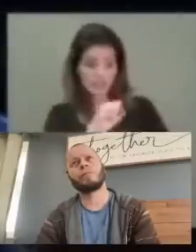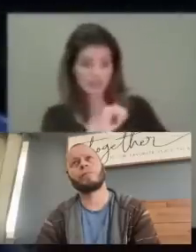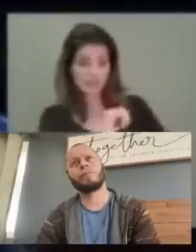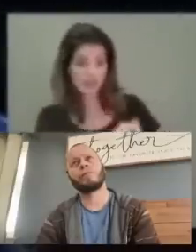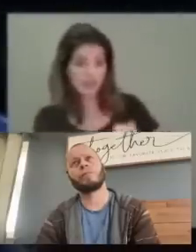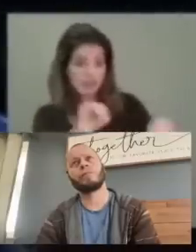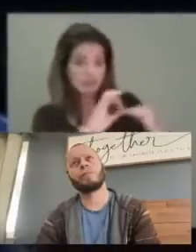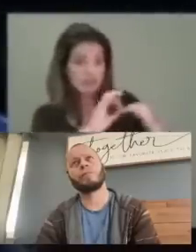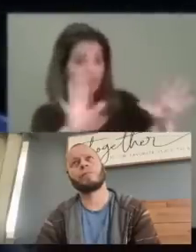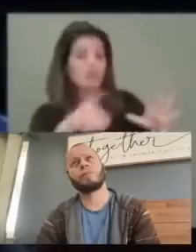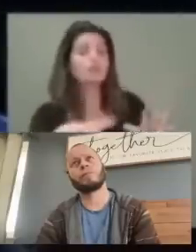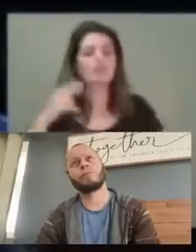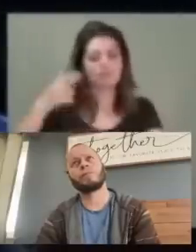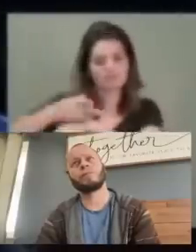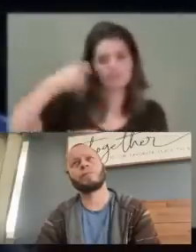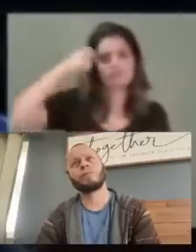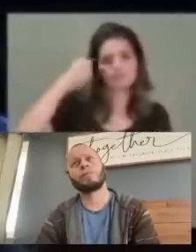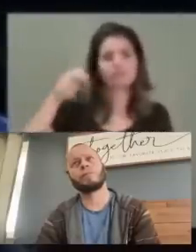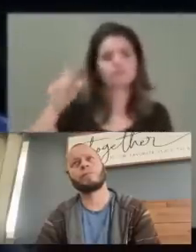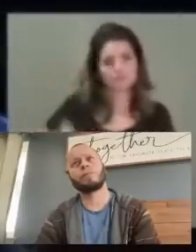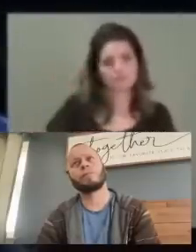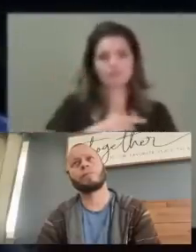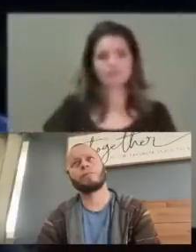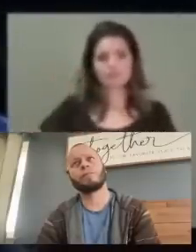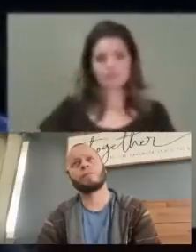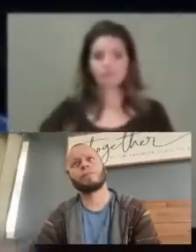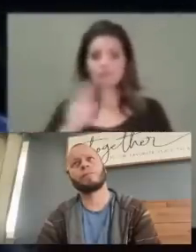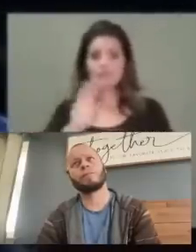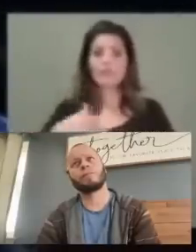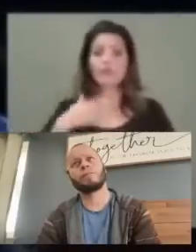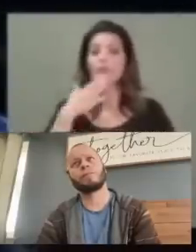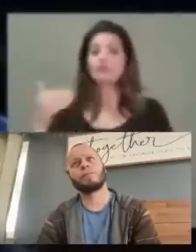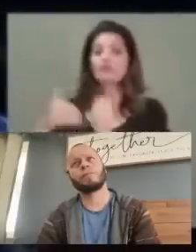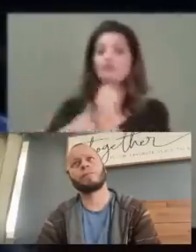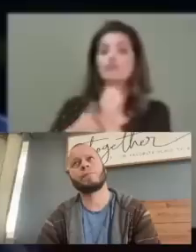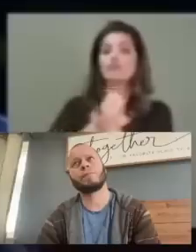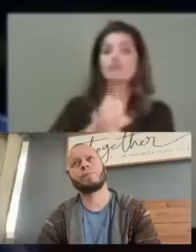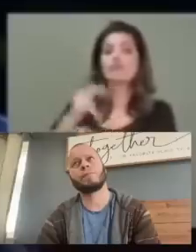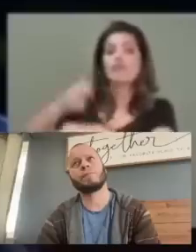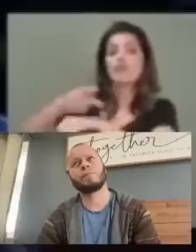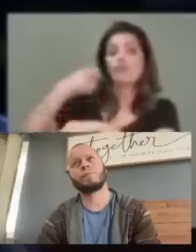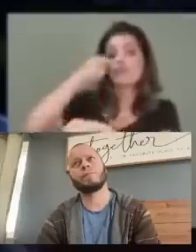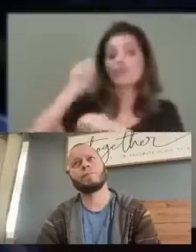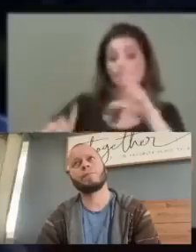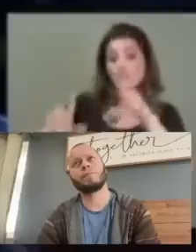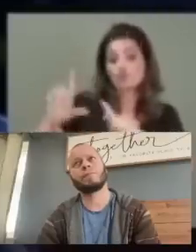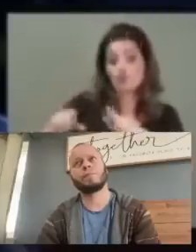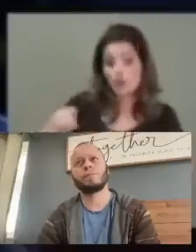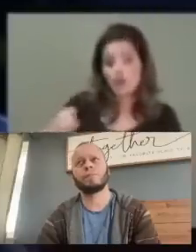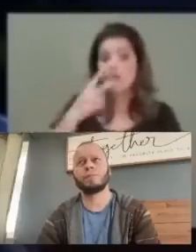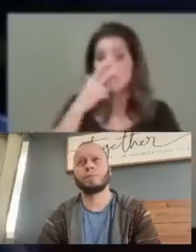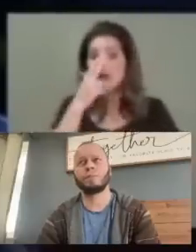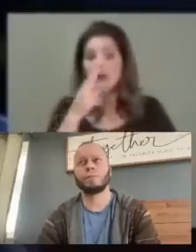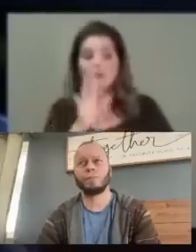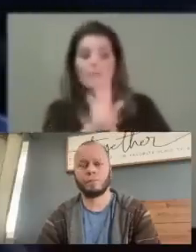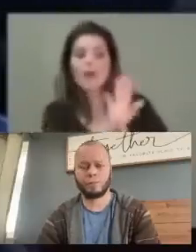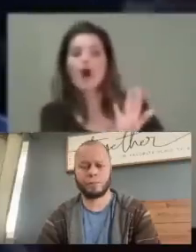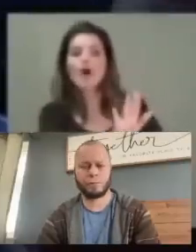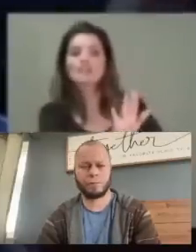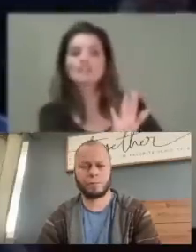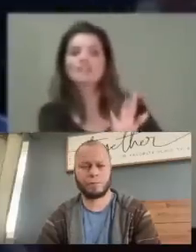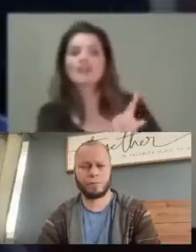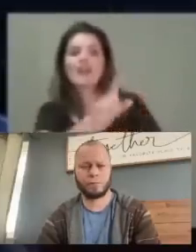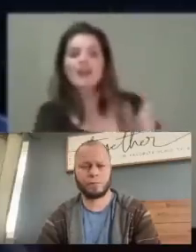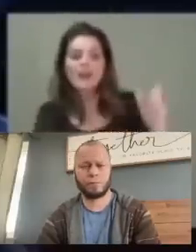vídeo por isso que o presidente Lula pediu agora sigilo dos vídeos porque no vídeo aparece a guarda